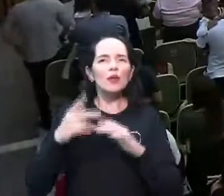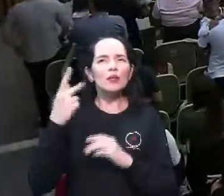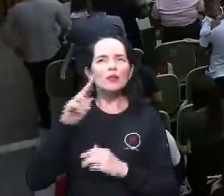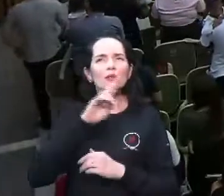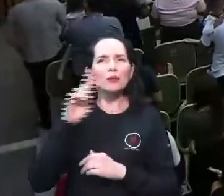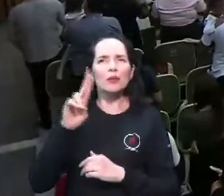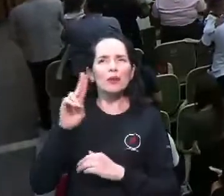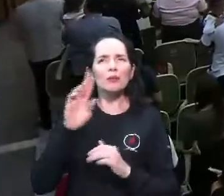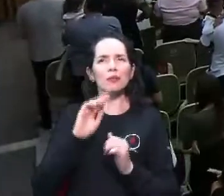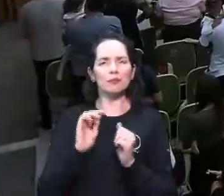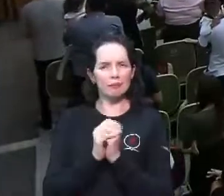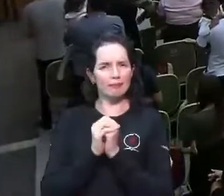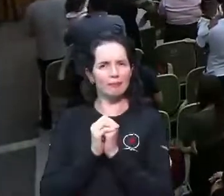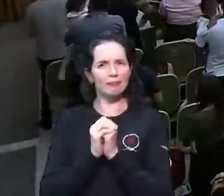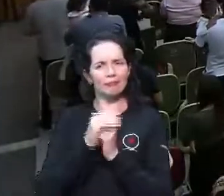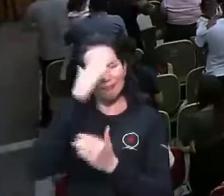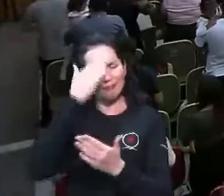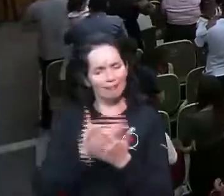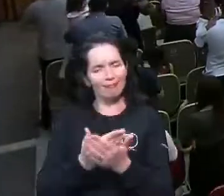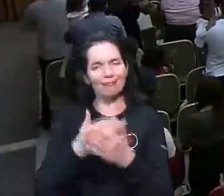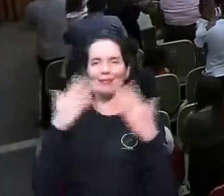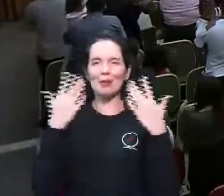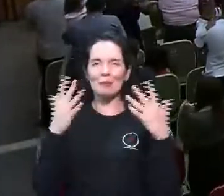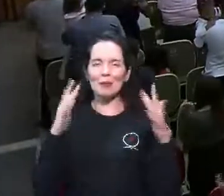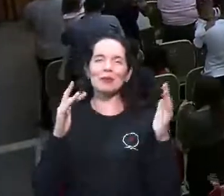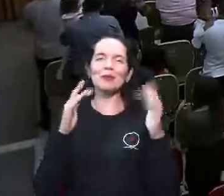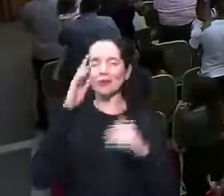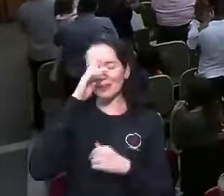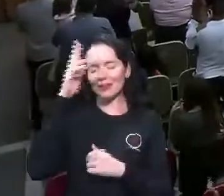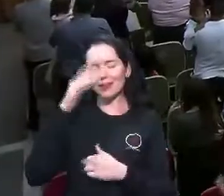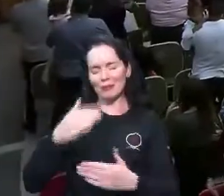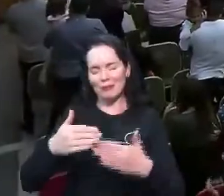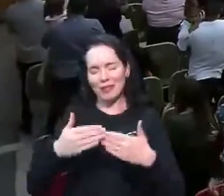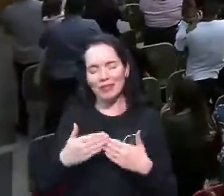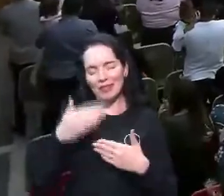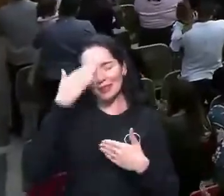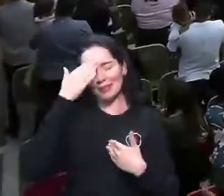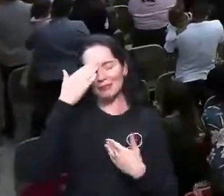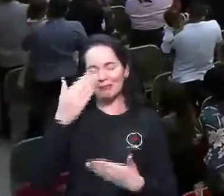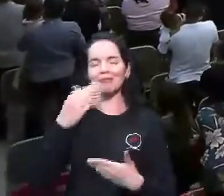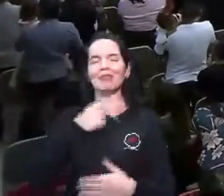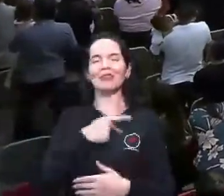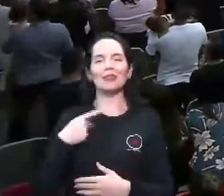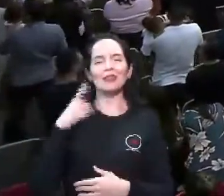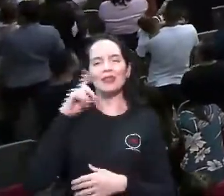amém. Se você crê, aplauda o Senhor. Obrigado, pastor, Deus abençoe.